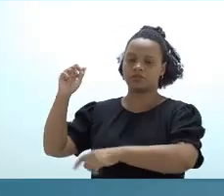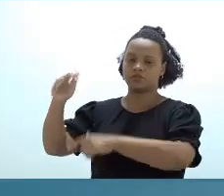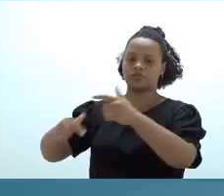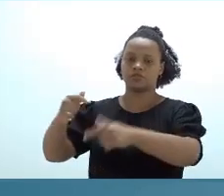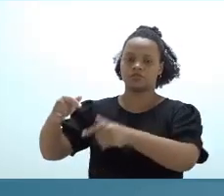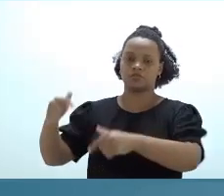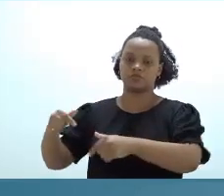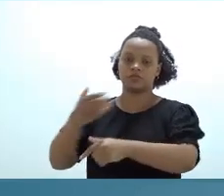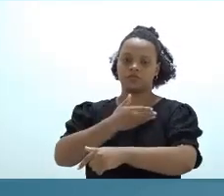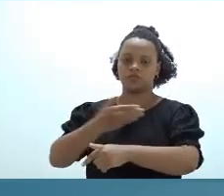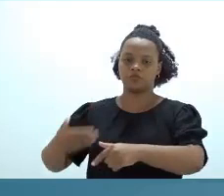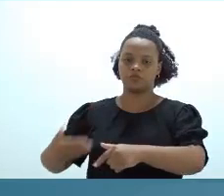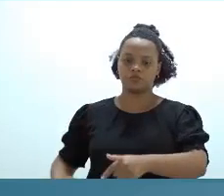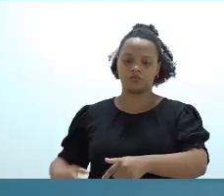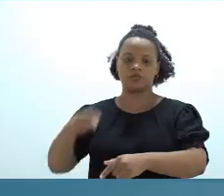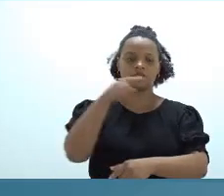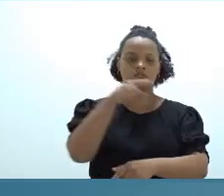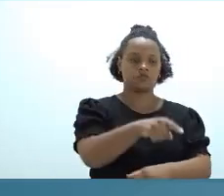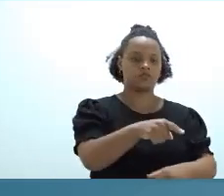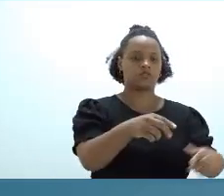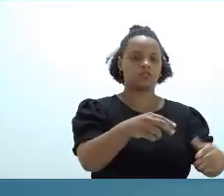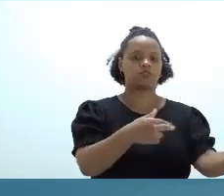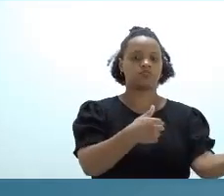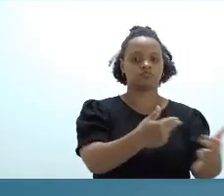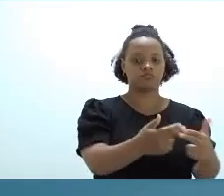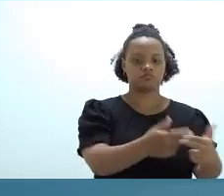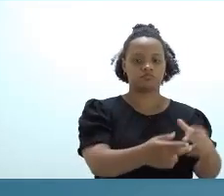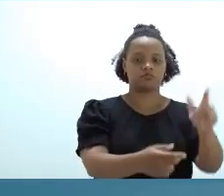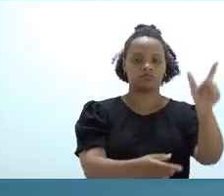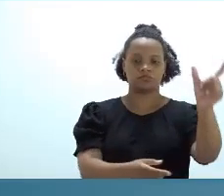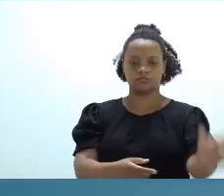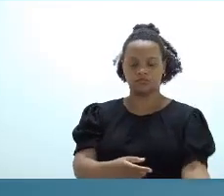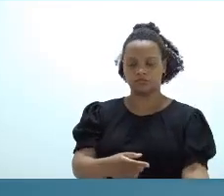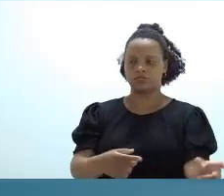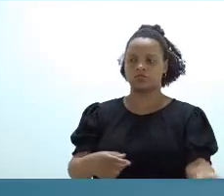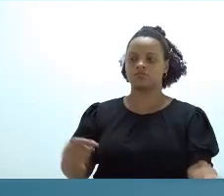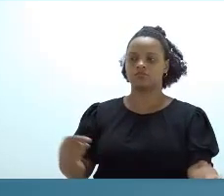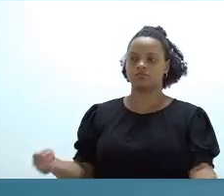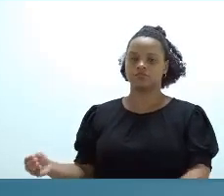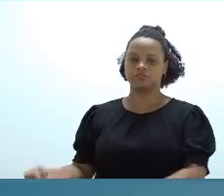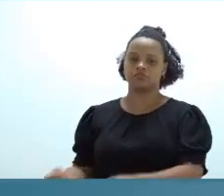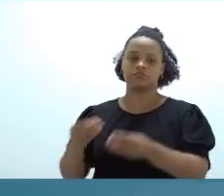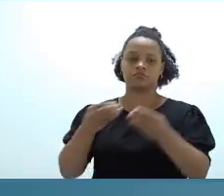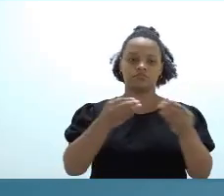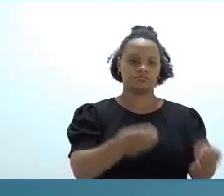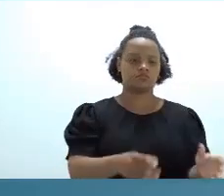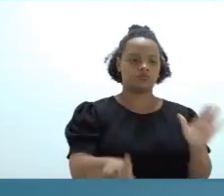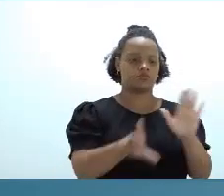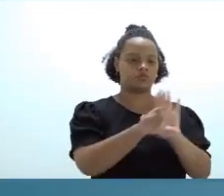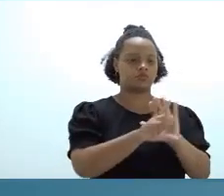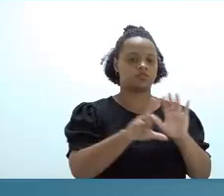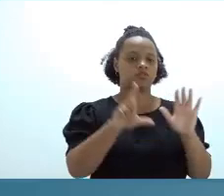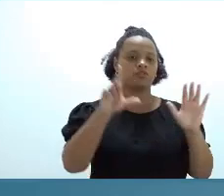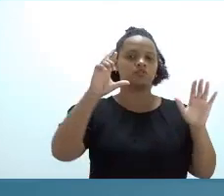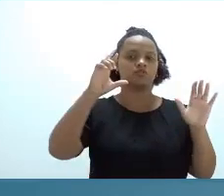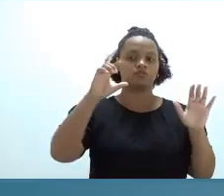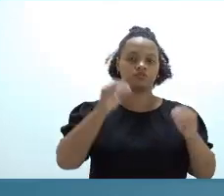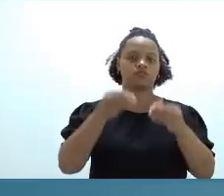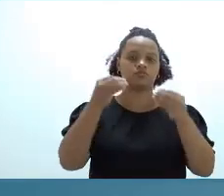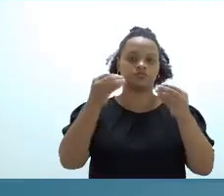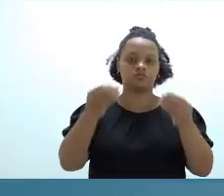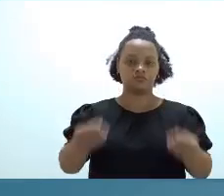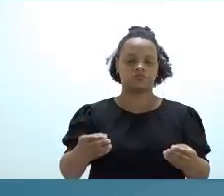de natureza pública, artigos 6º e 7º da Lei de Concessões, artigo 14 da Lei